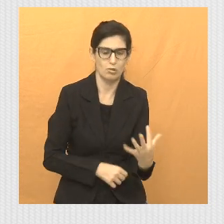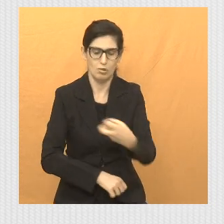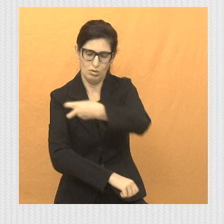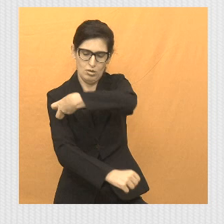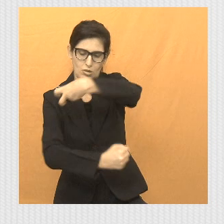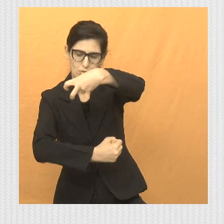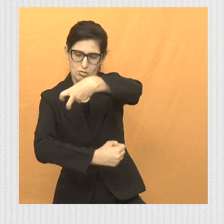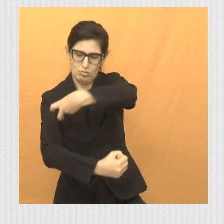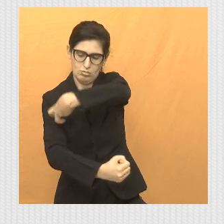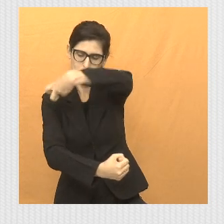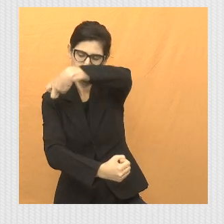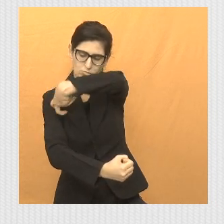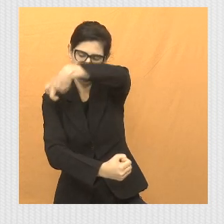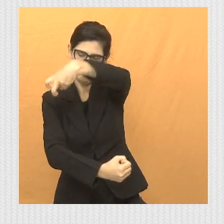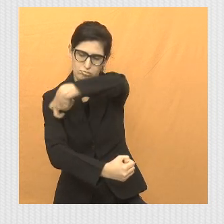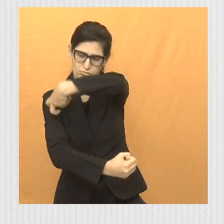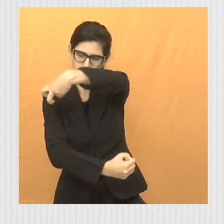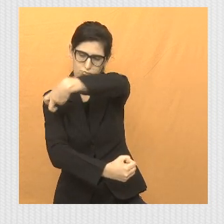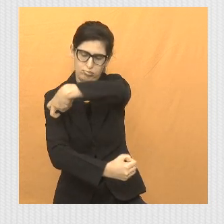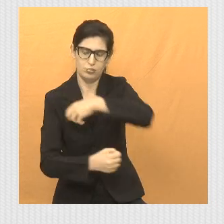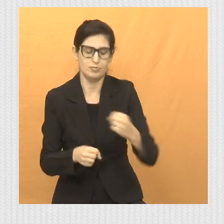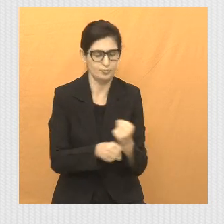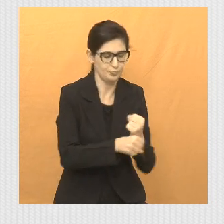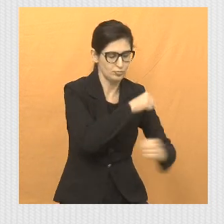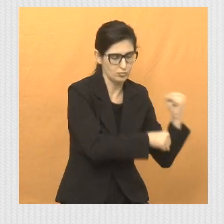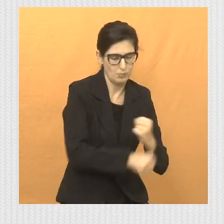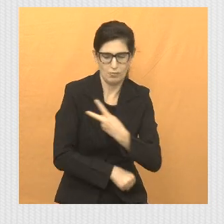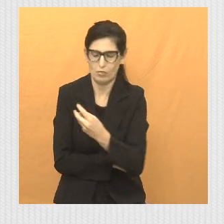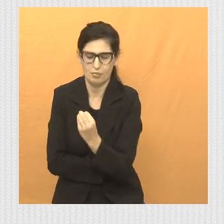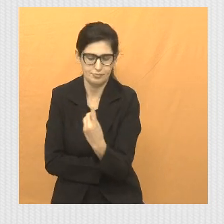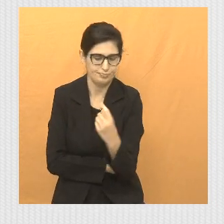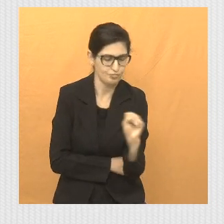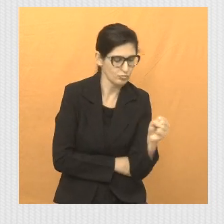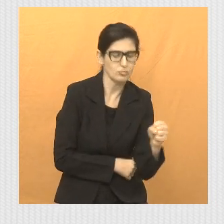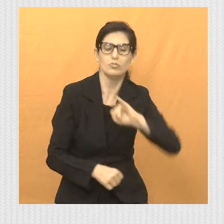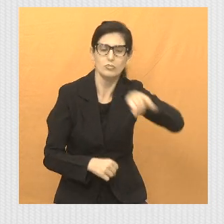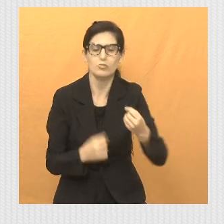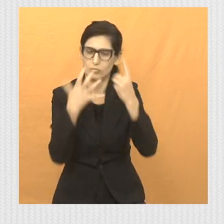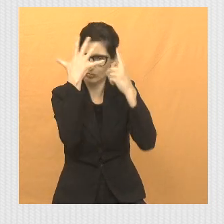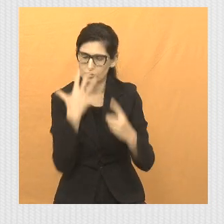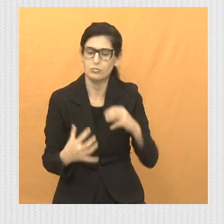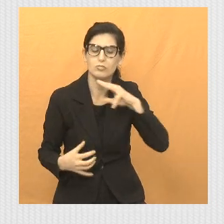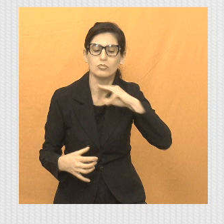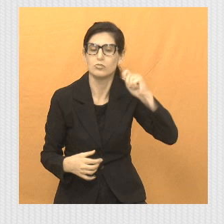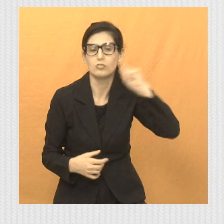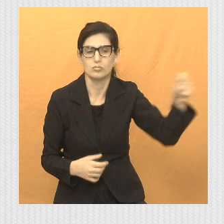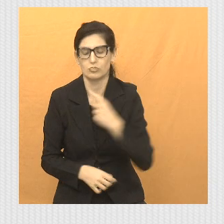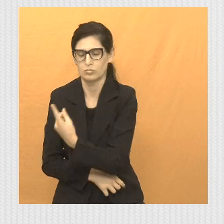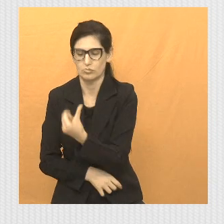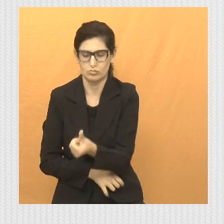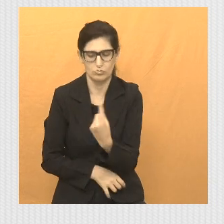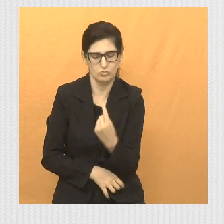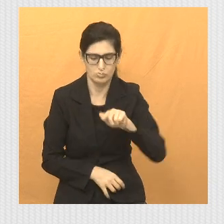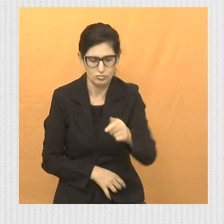de 2018, fechamos 2018, primeiro quadrimestre, com